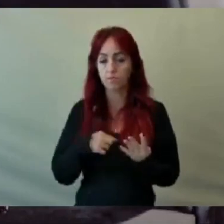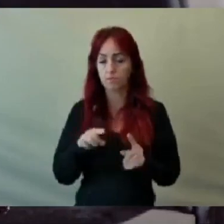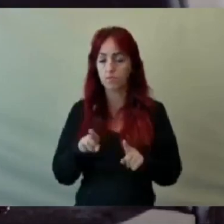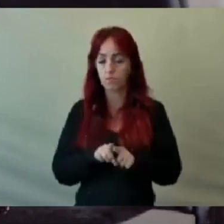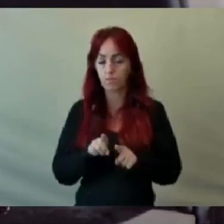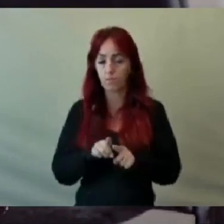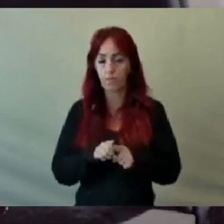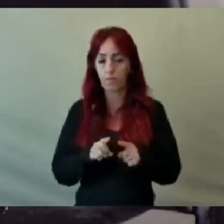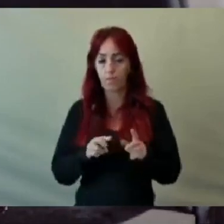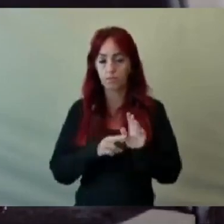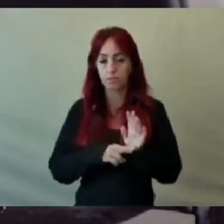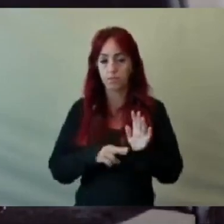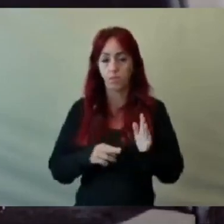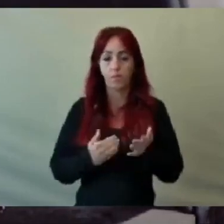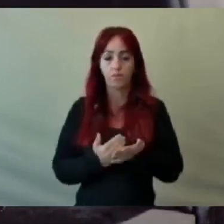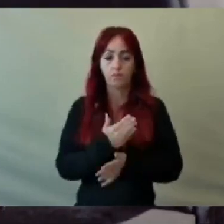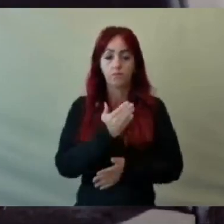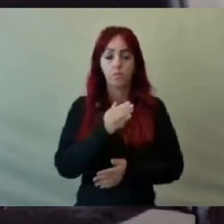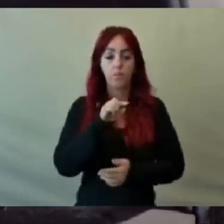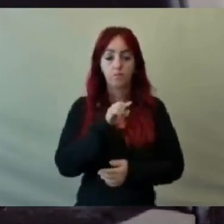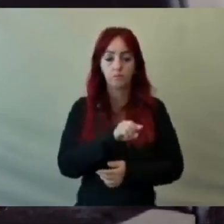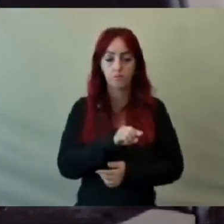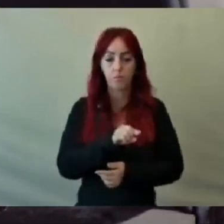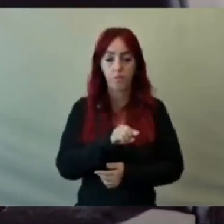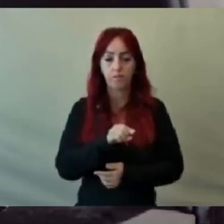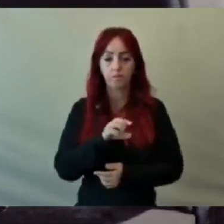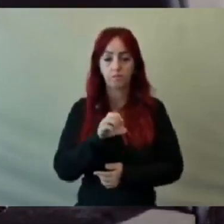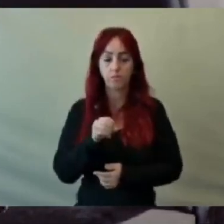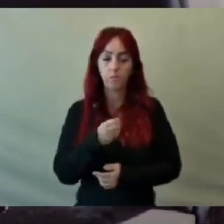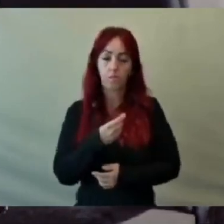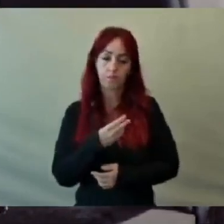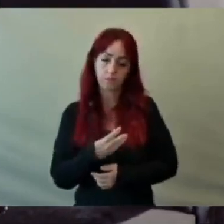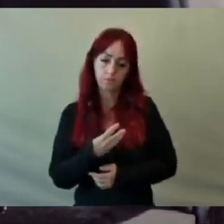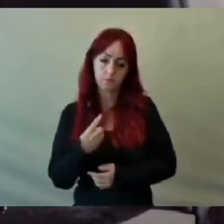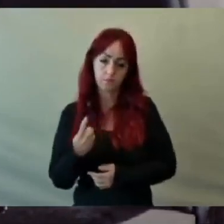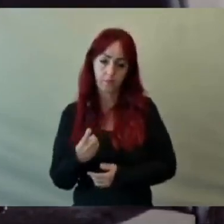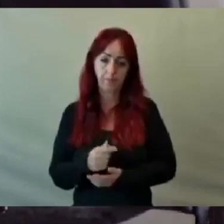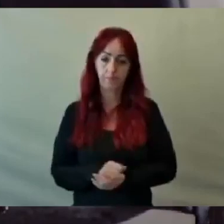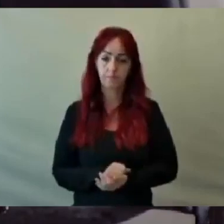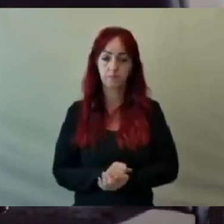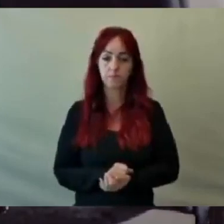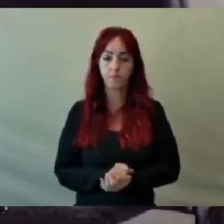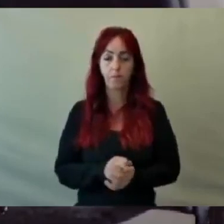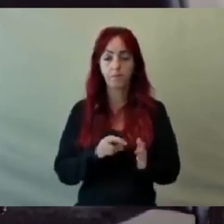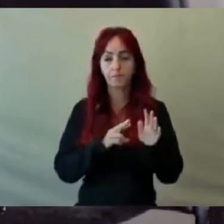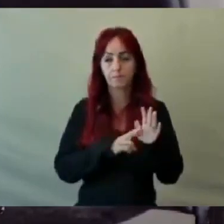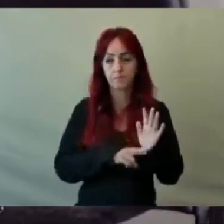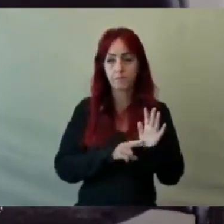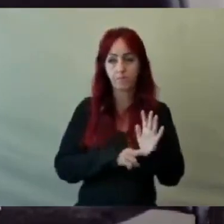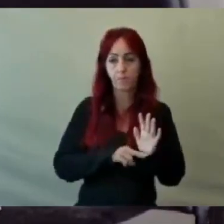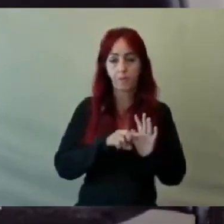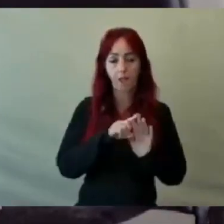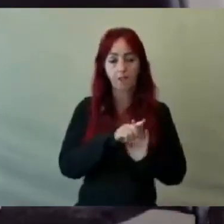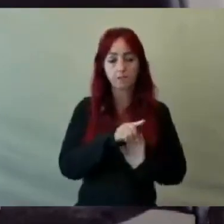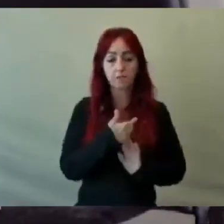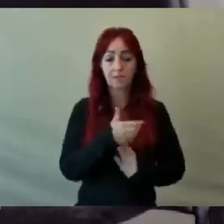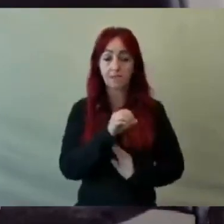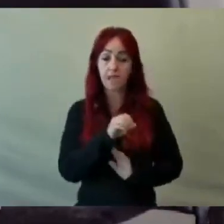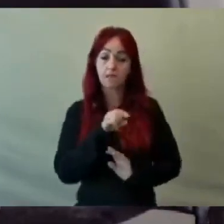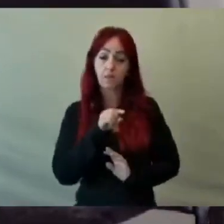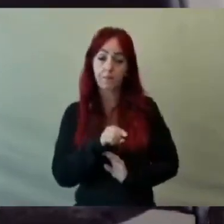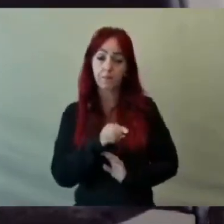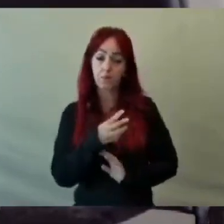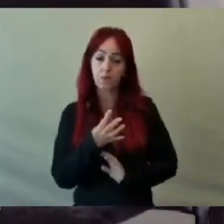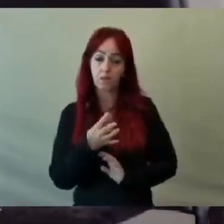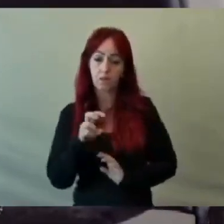requerimento 1031-2024. 13. Requerimento de comissão 10.045-2024, turno único,